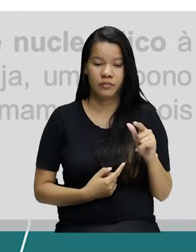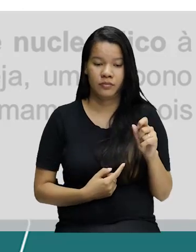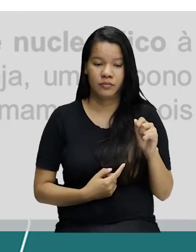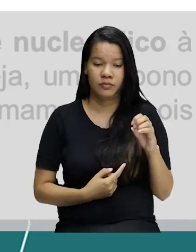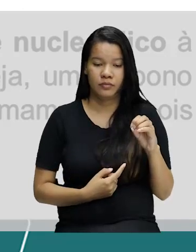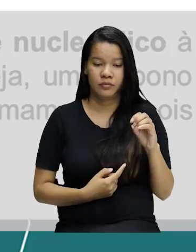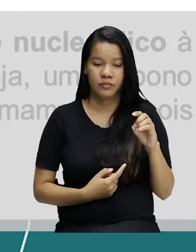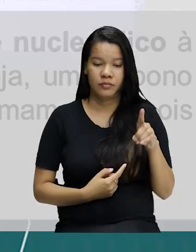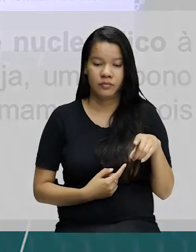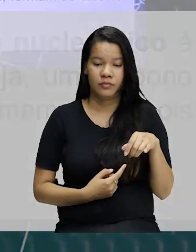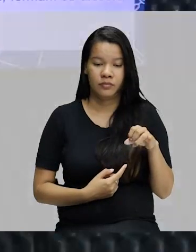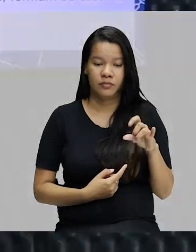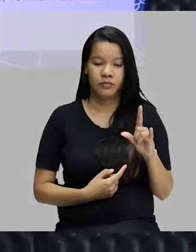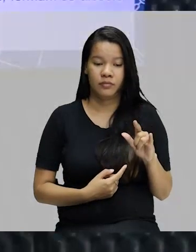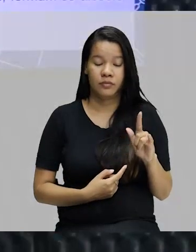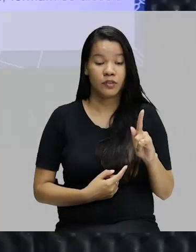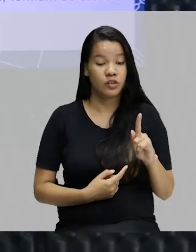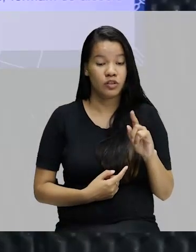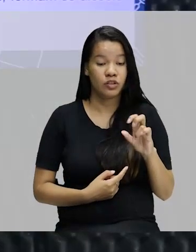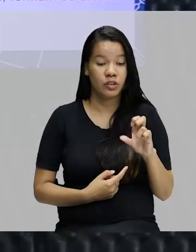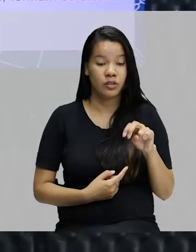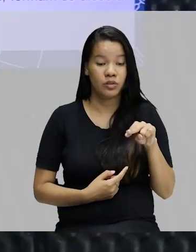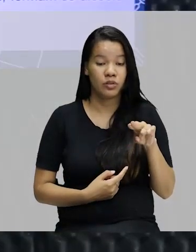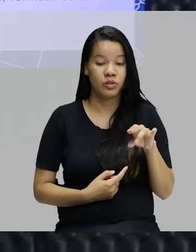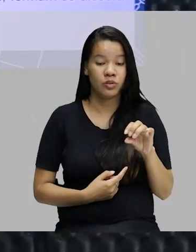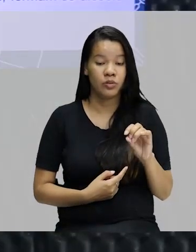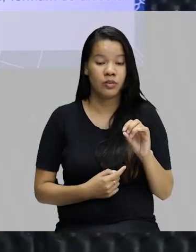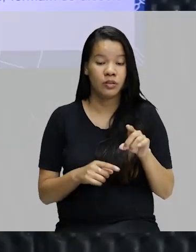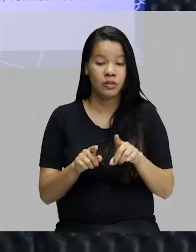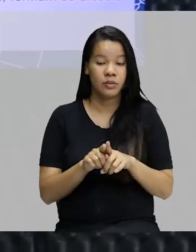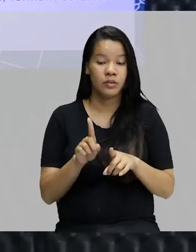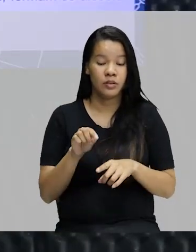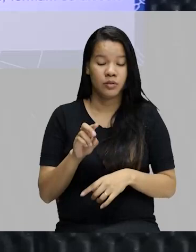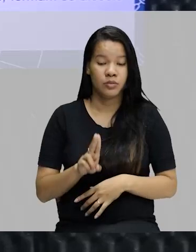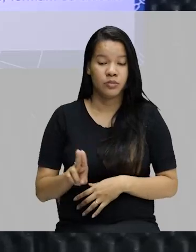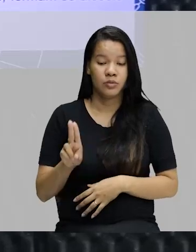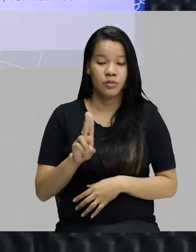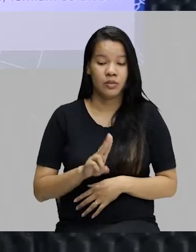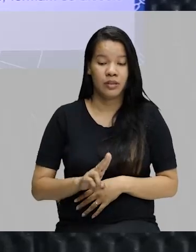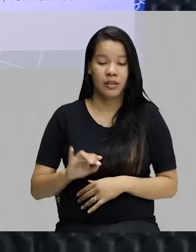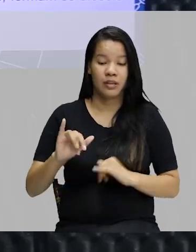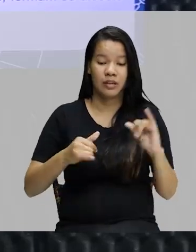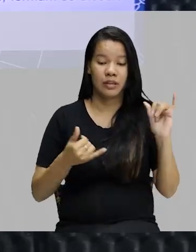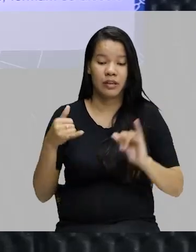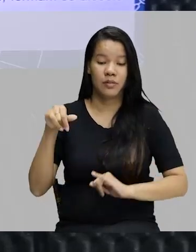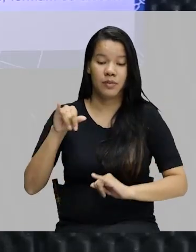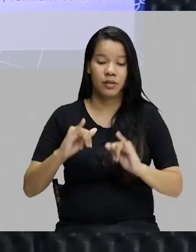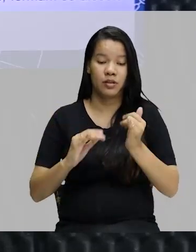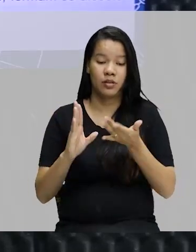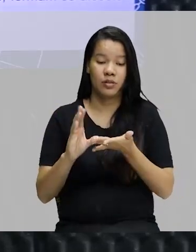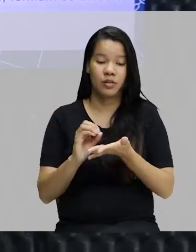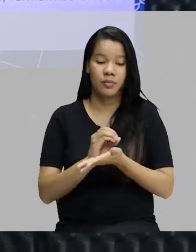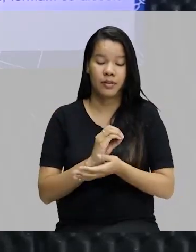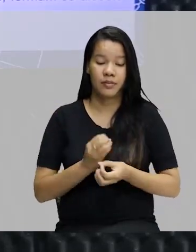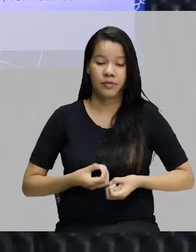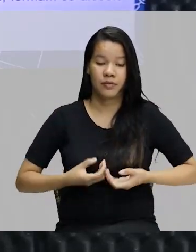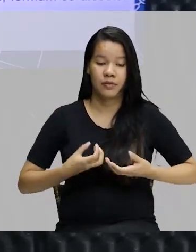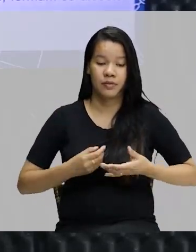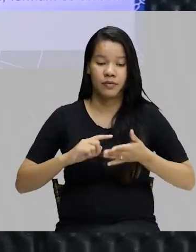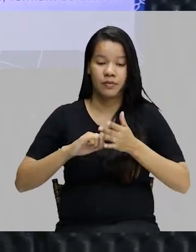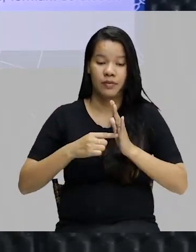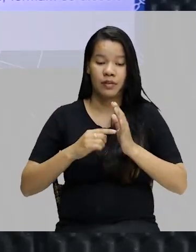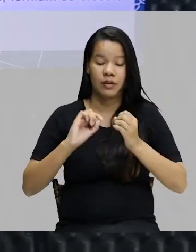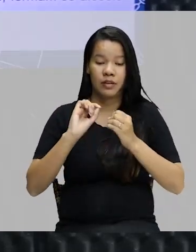de Grignard, eles são muito utilizados na química orgânica, para a fabricação, para a produção,